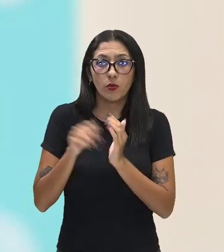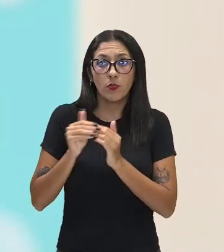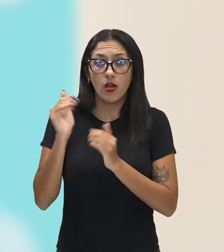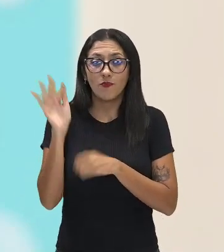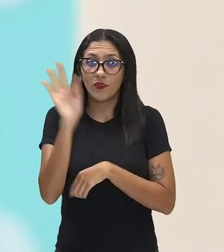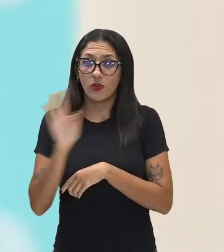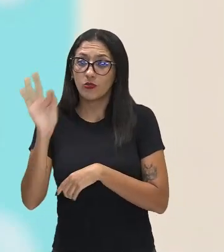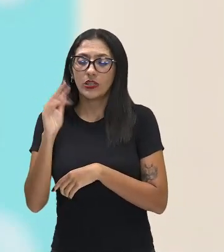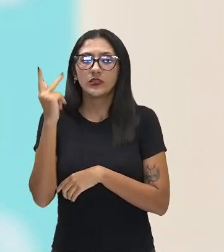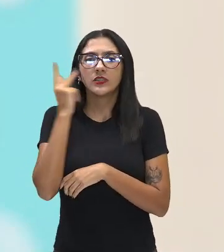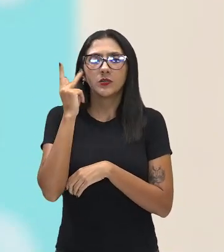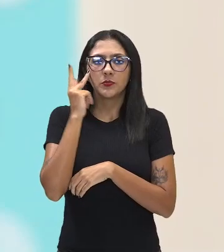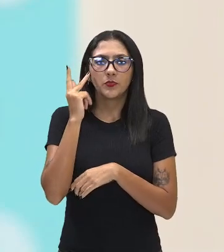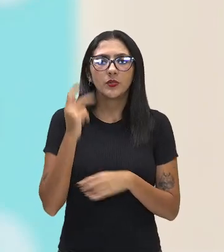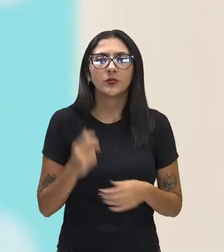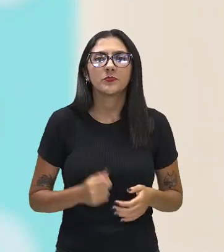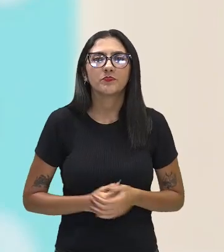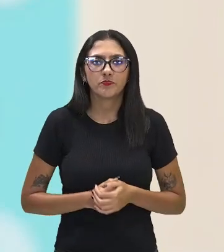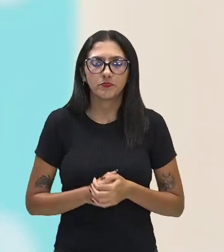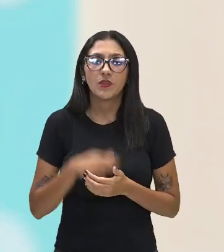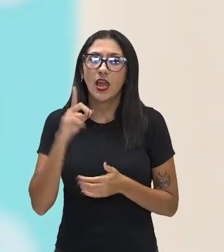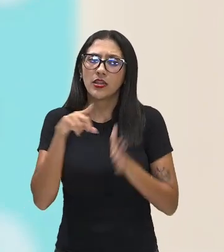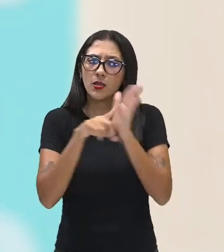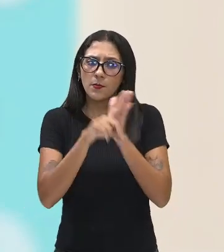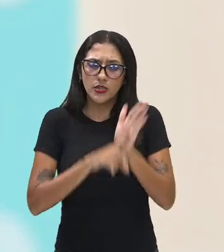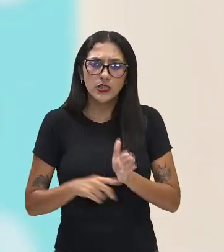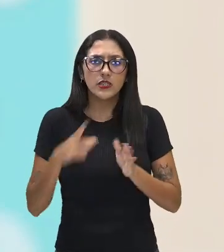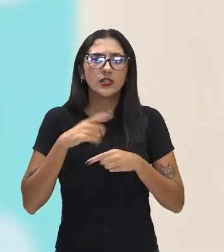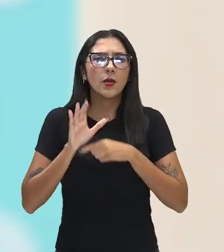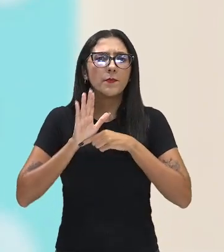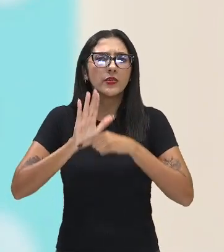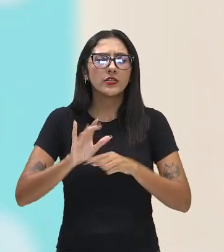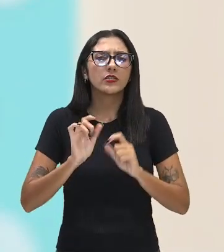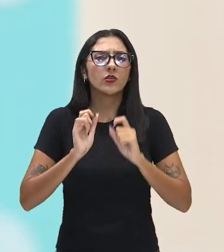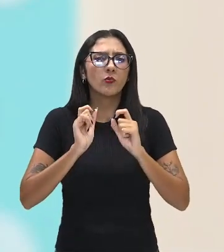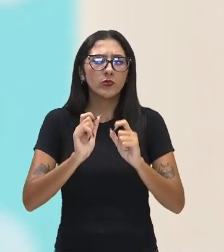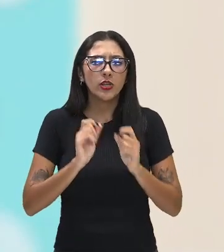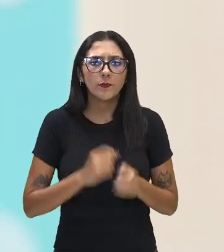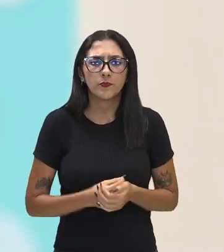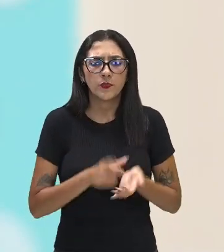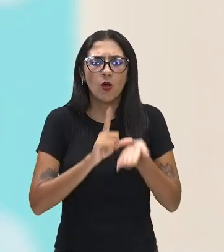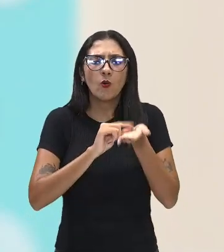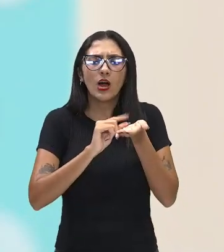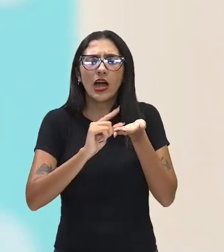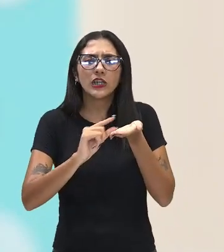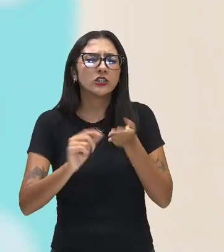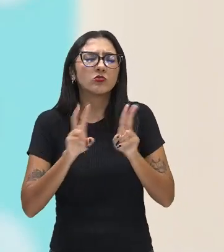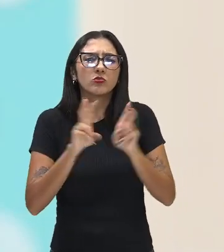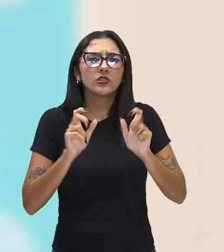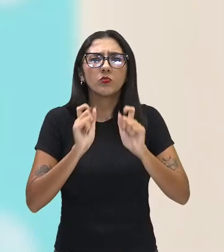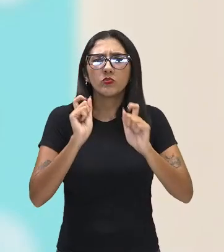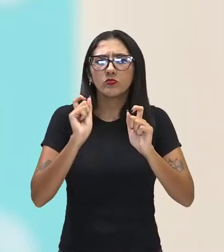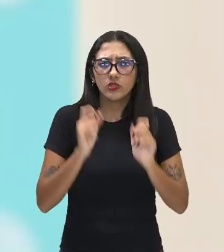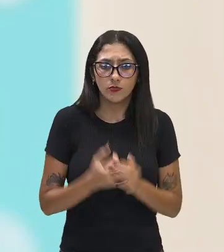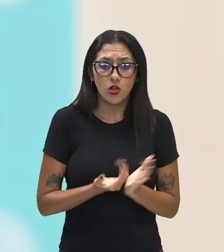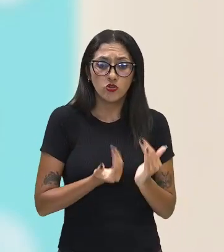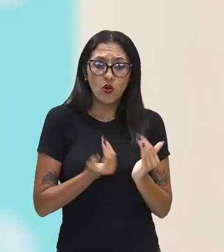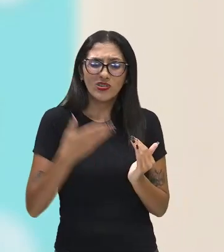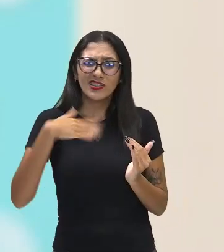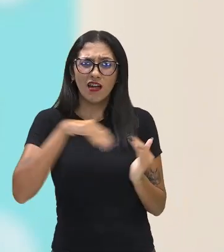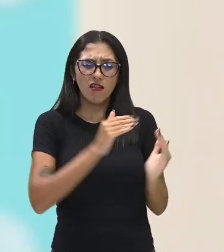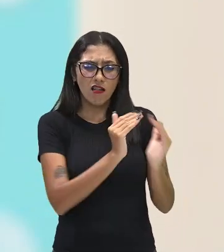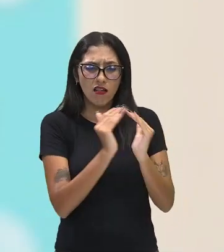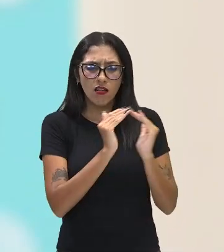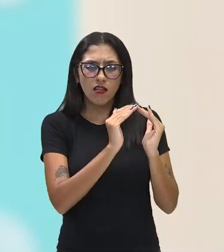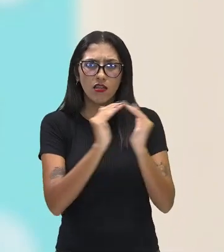tem o intuito de expor o resultado de uma pesquisa sobre a participação de jovens da periferia de